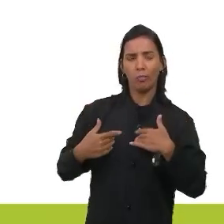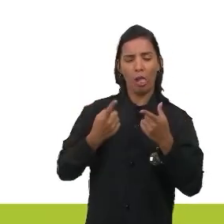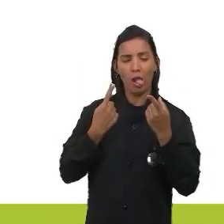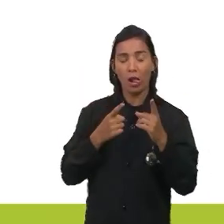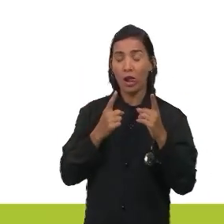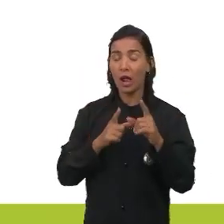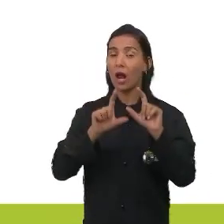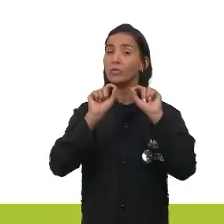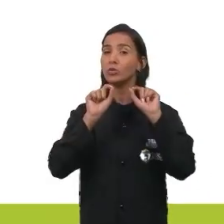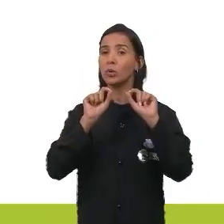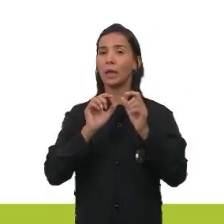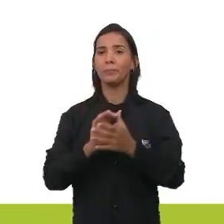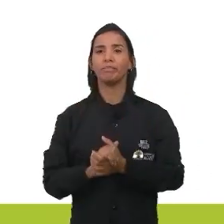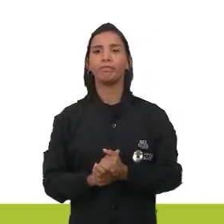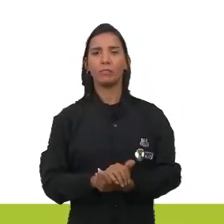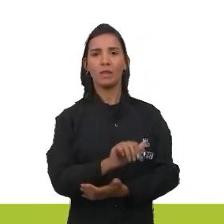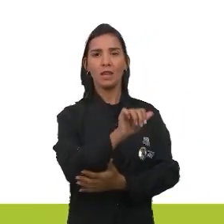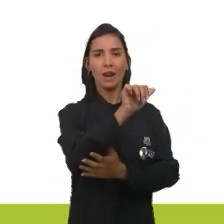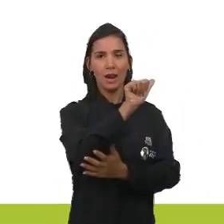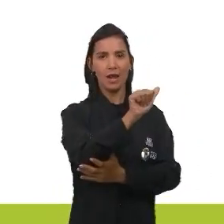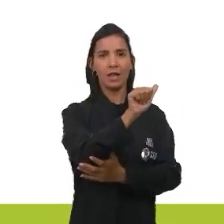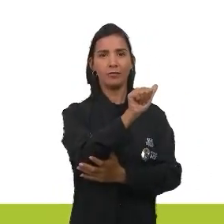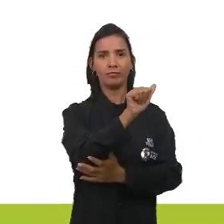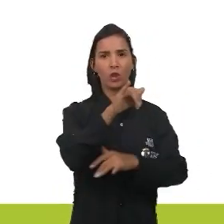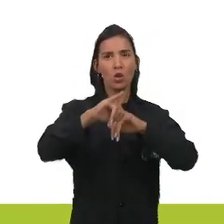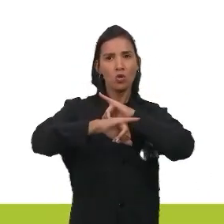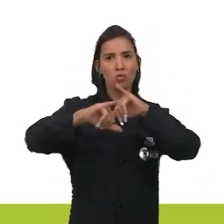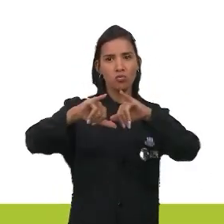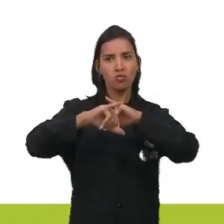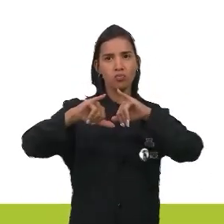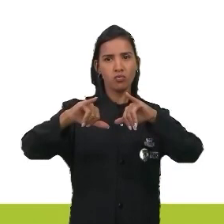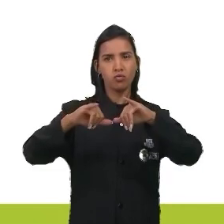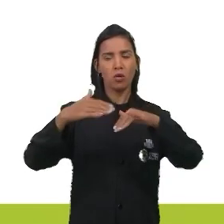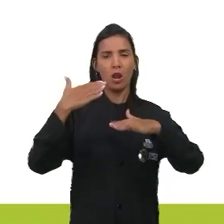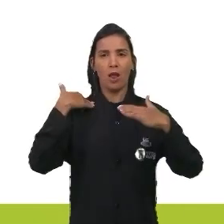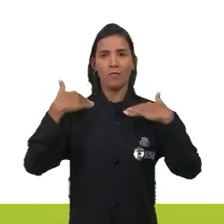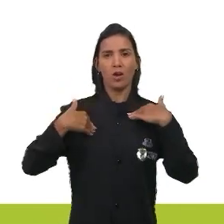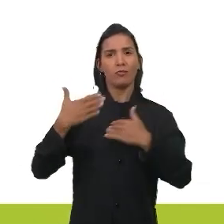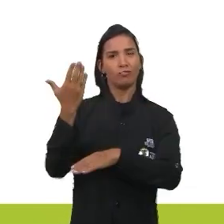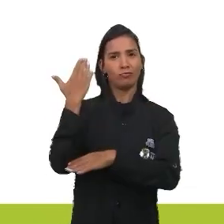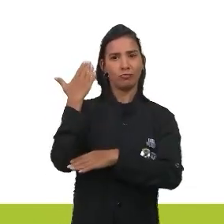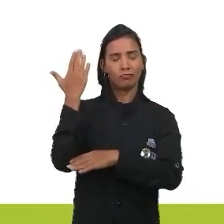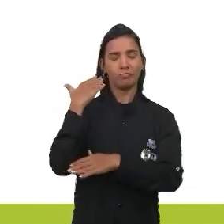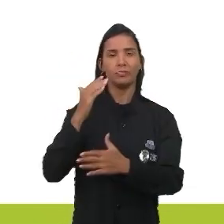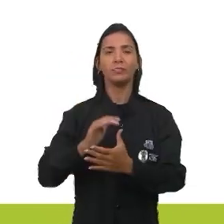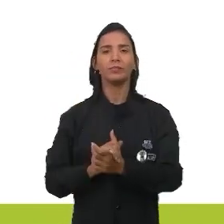Letra A, difusão das estéticas antigas. Letra B,